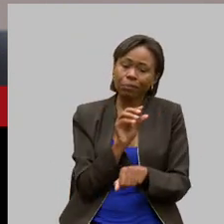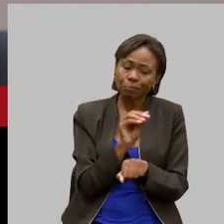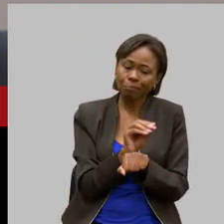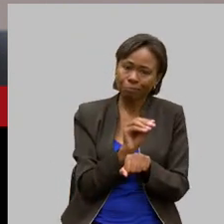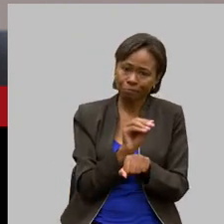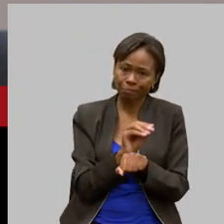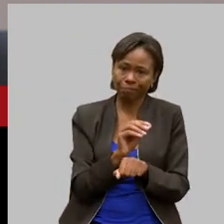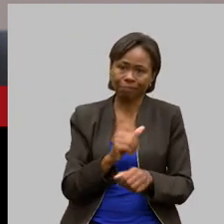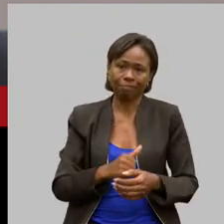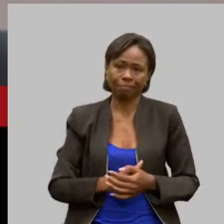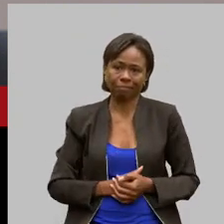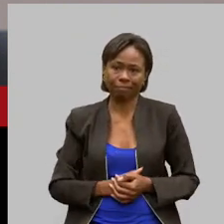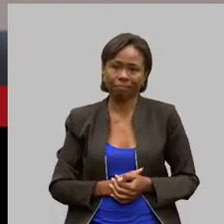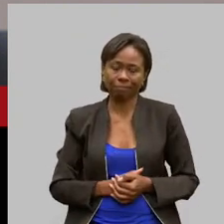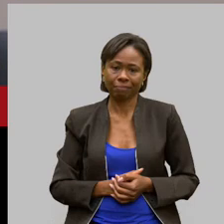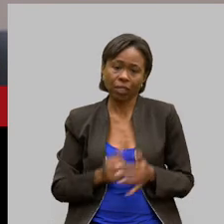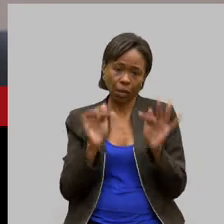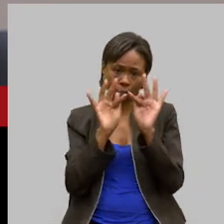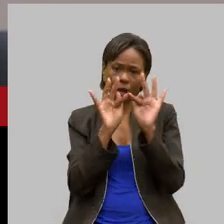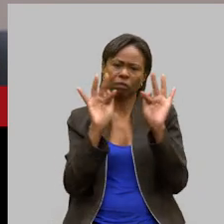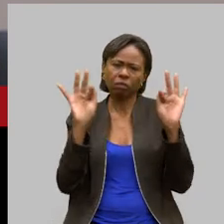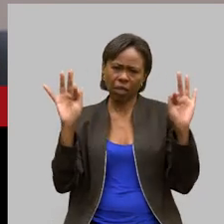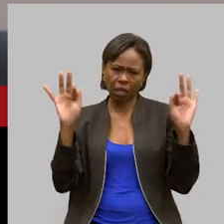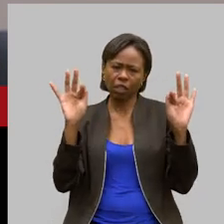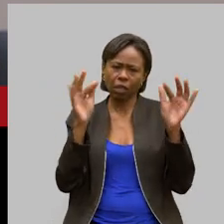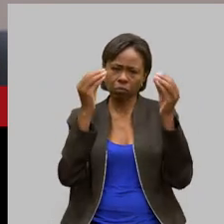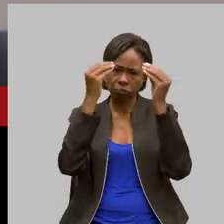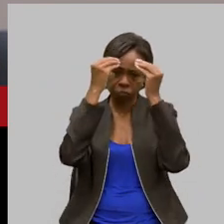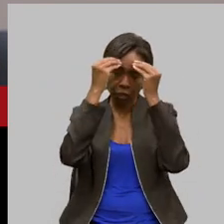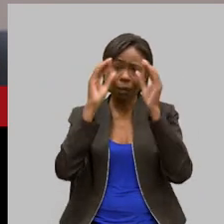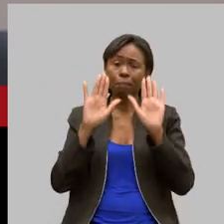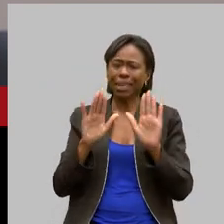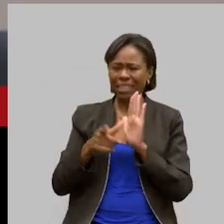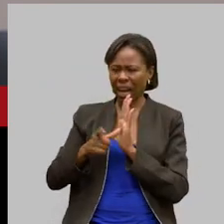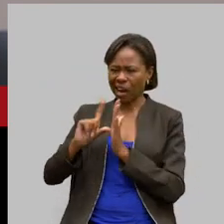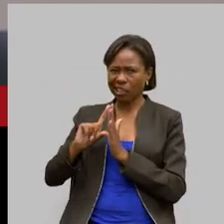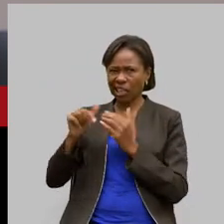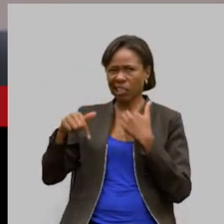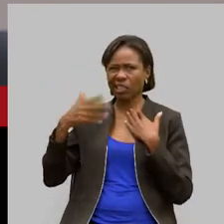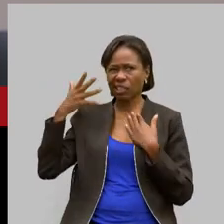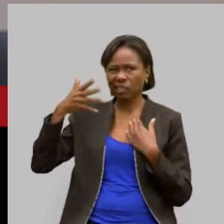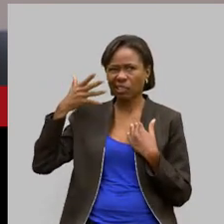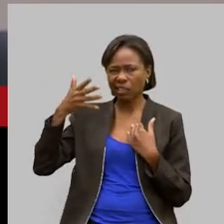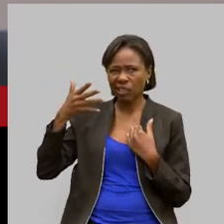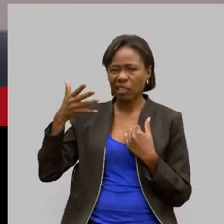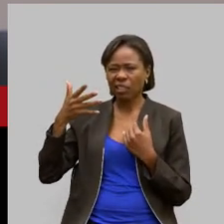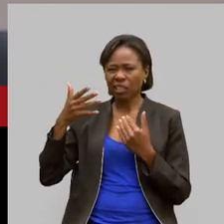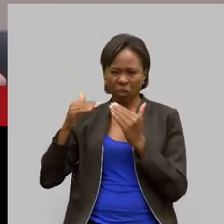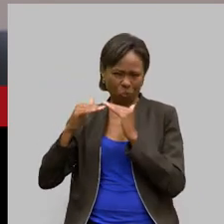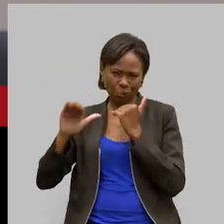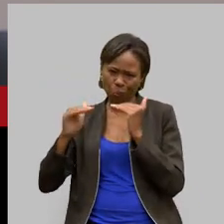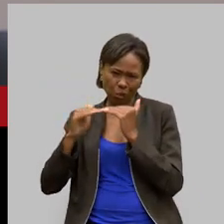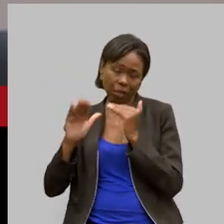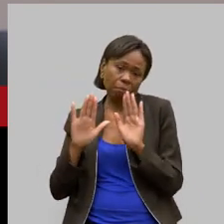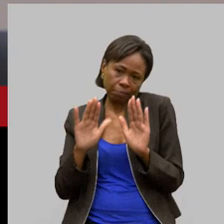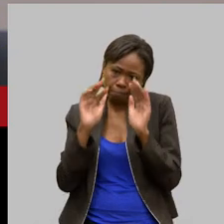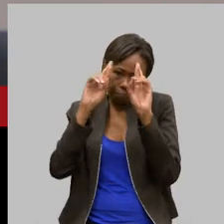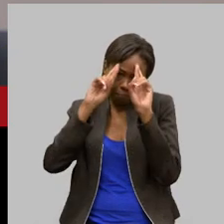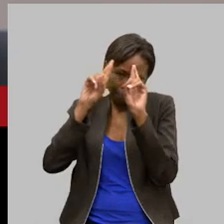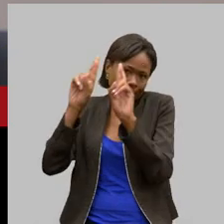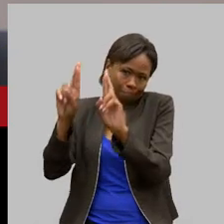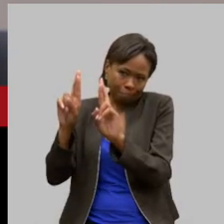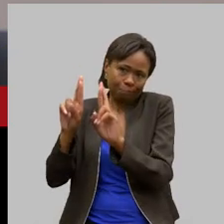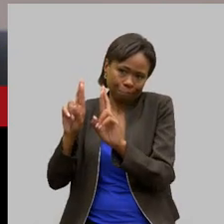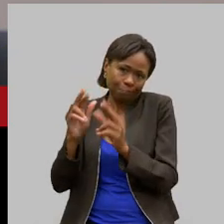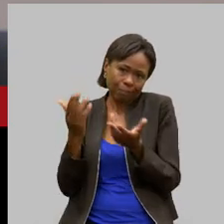que que uma fala aqui eu eu não concordo muito que foi falado mas eu respeito estamos num espaço democrático